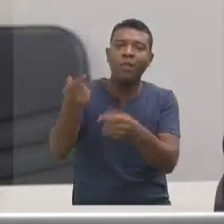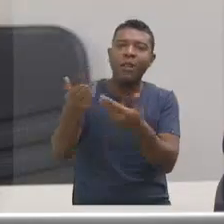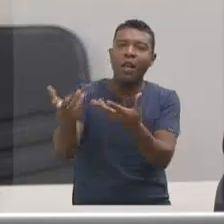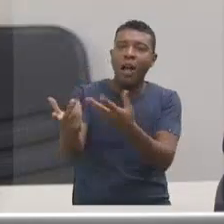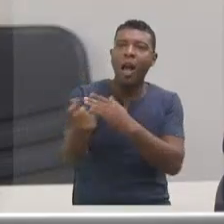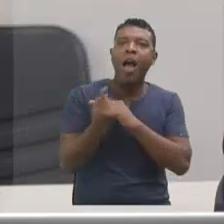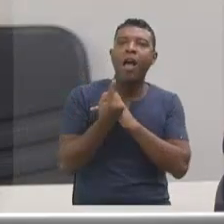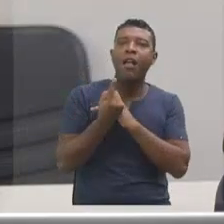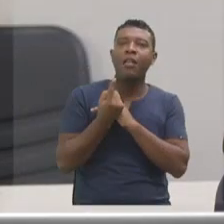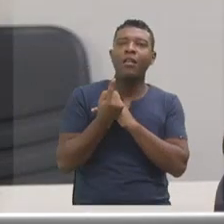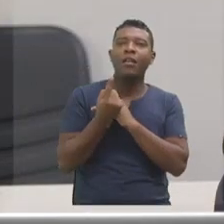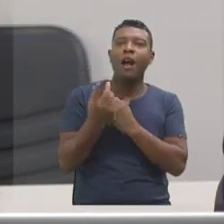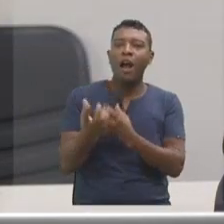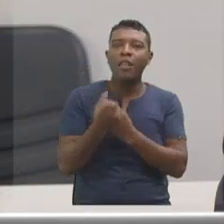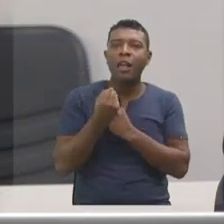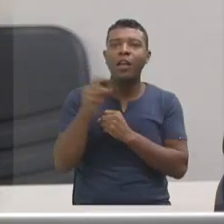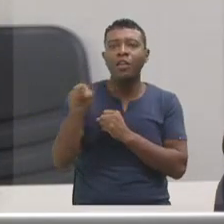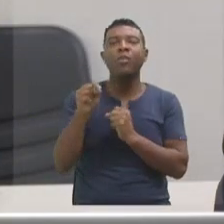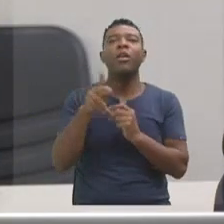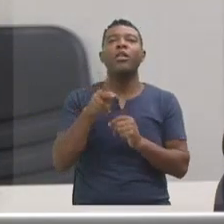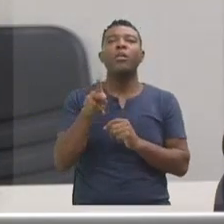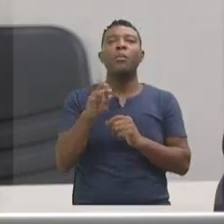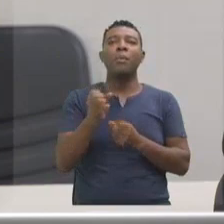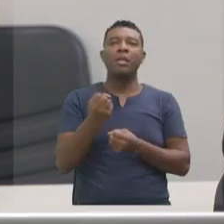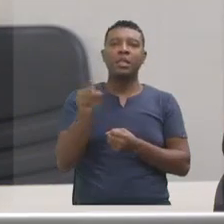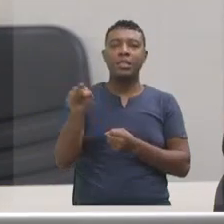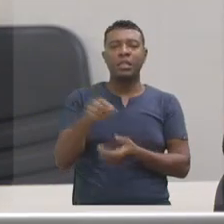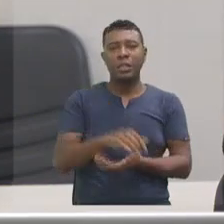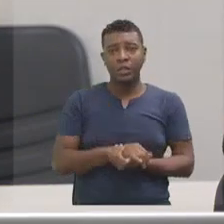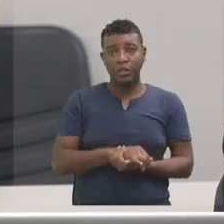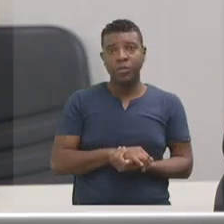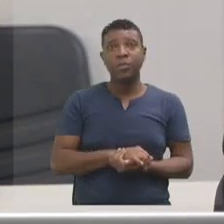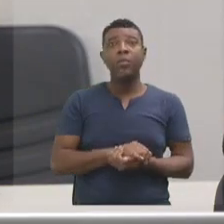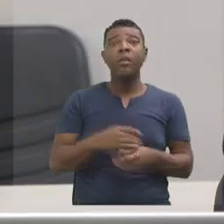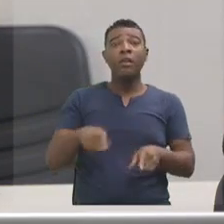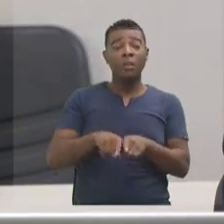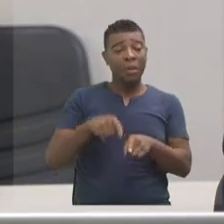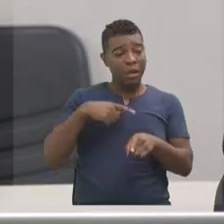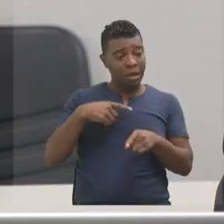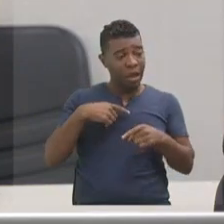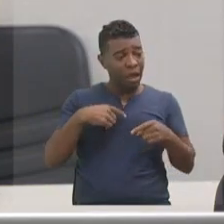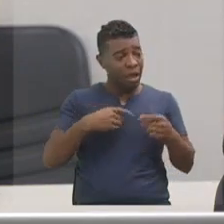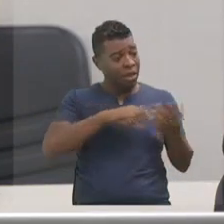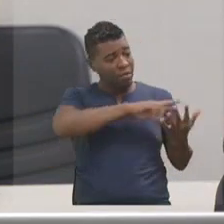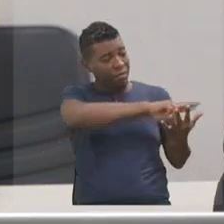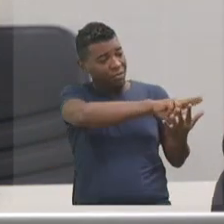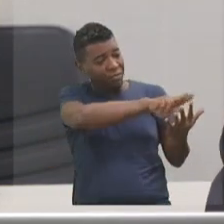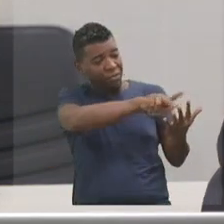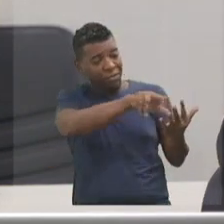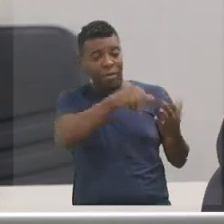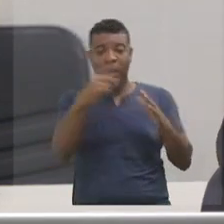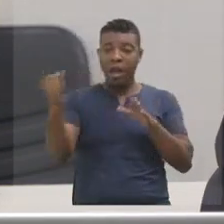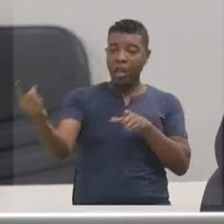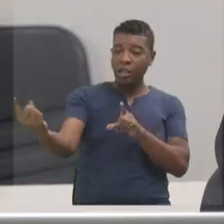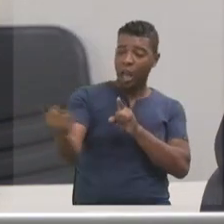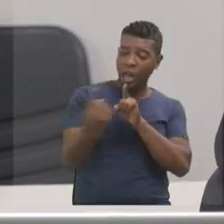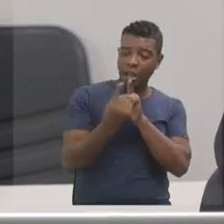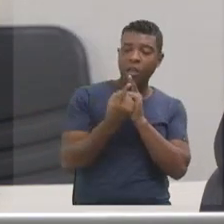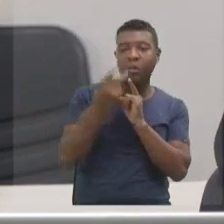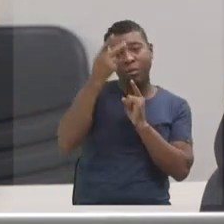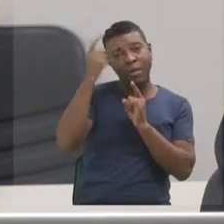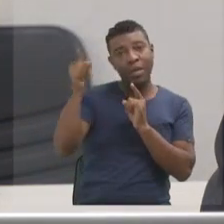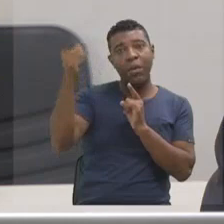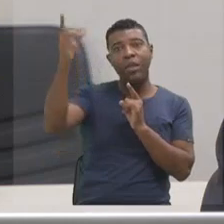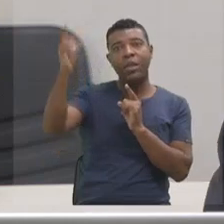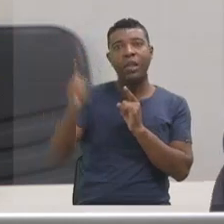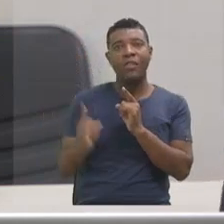uma rede de atendimento de pessoas com deficiência e nós temos que colocar numa rede já estabelecida